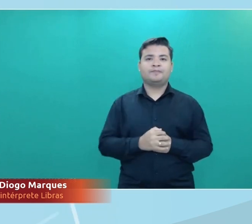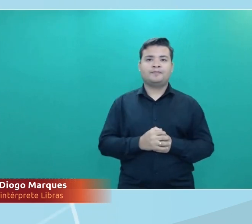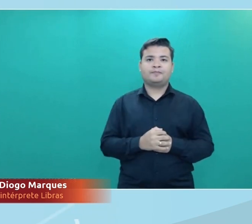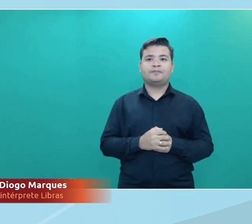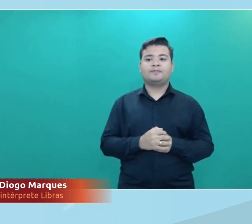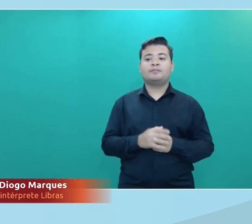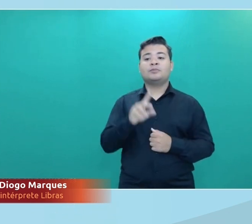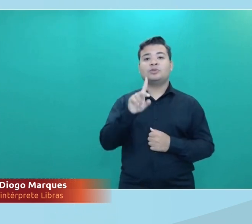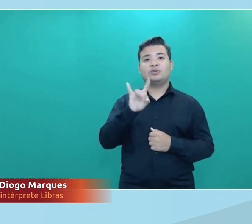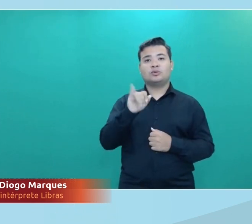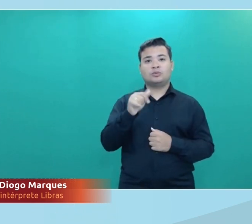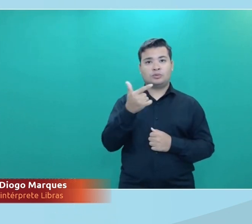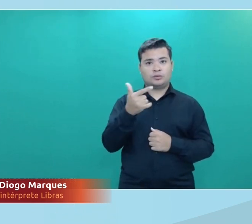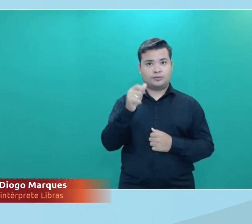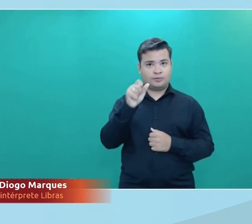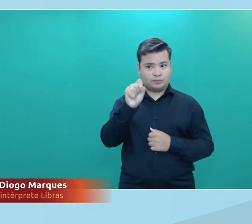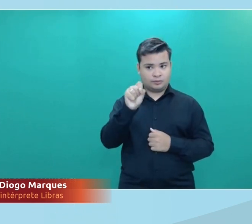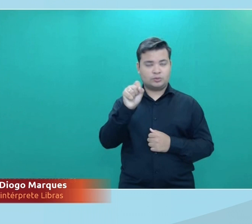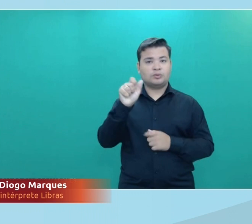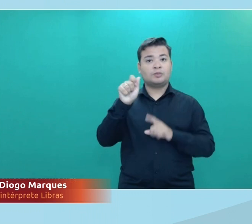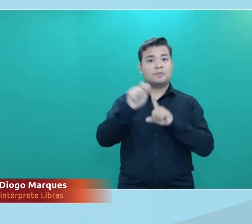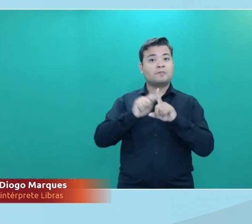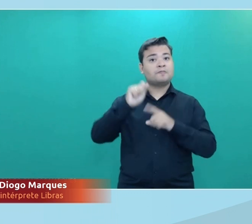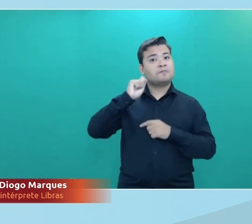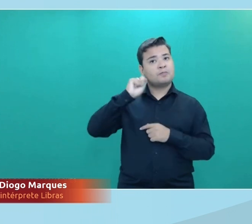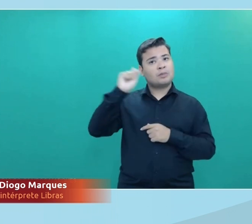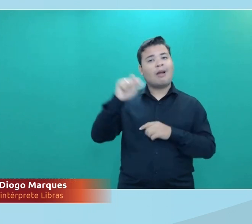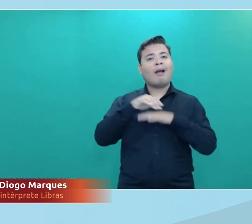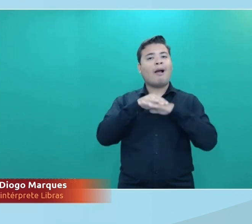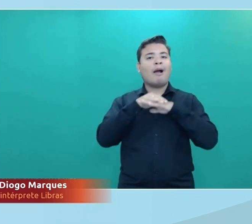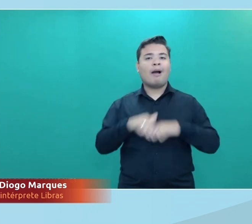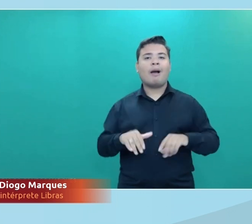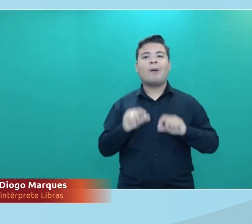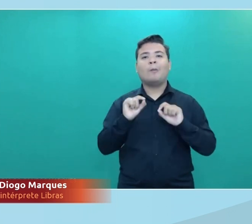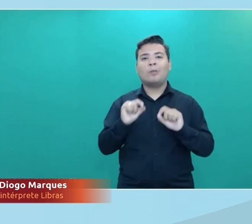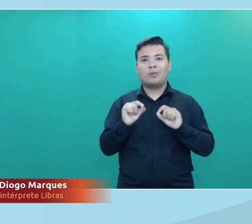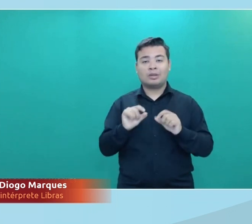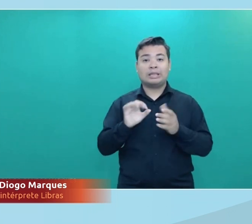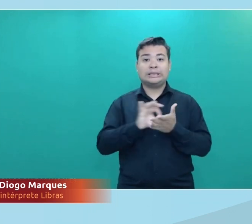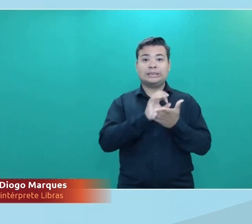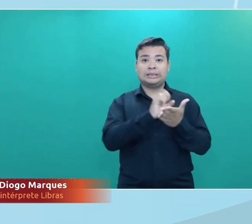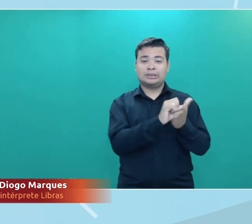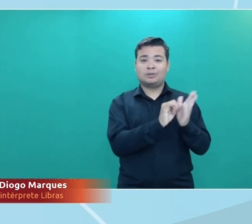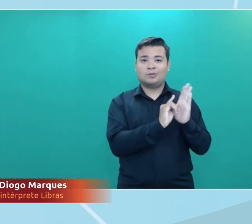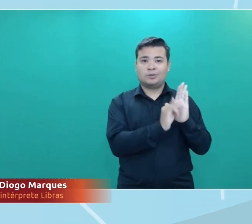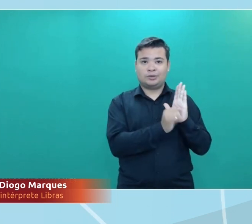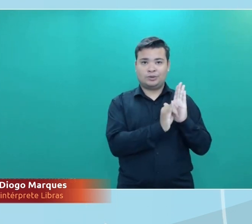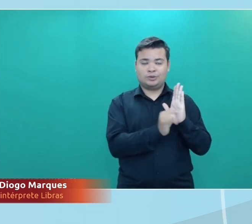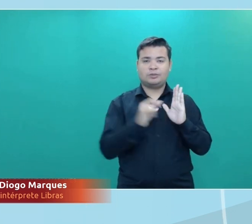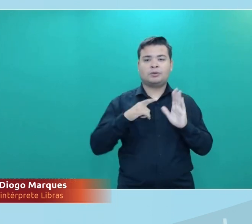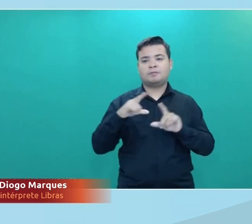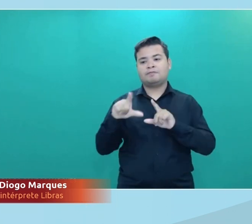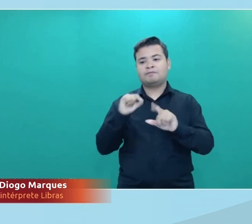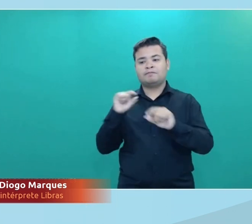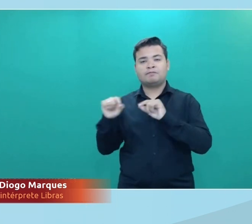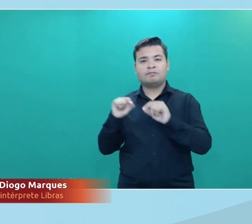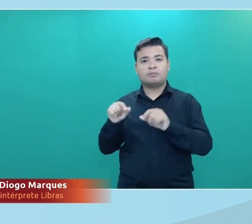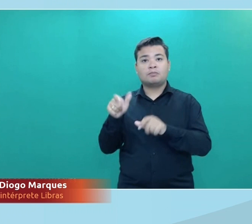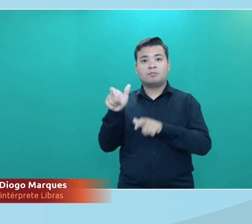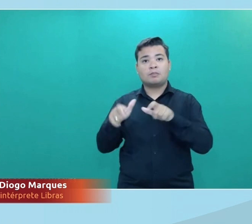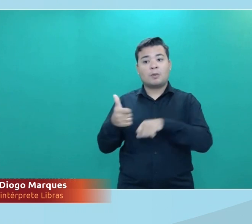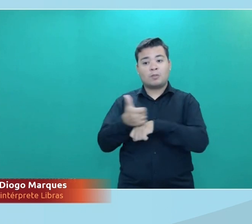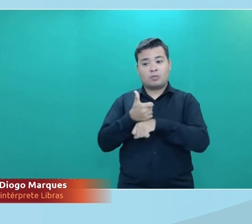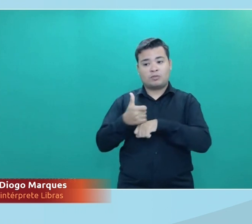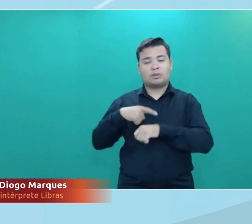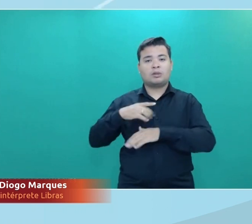dia 28 de abril as inscrições para o edital, que vai escolher os profissionais que vão realizar ações